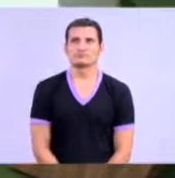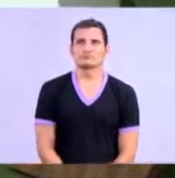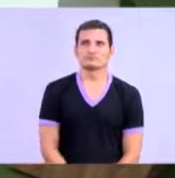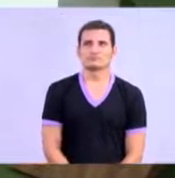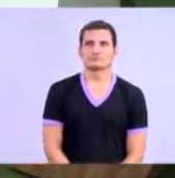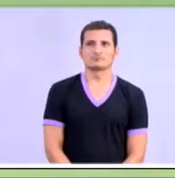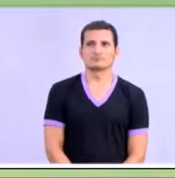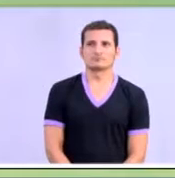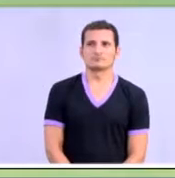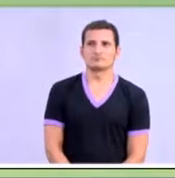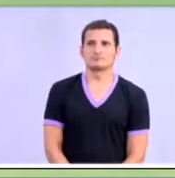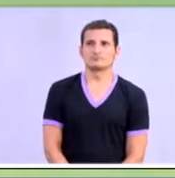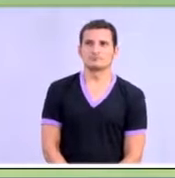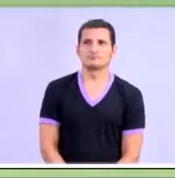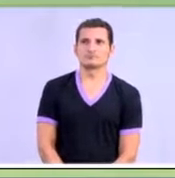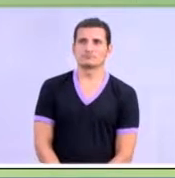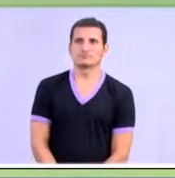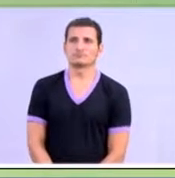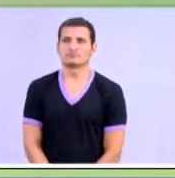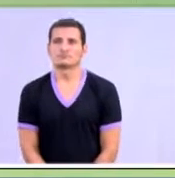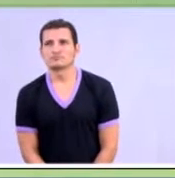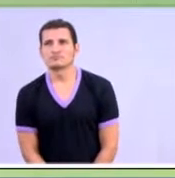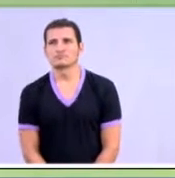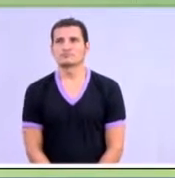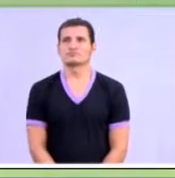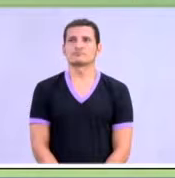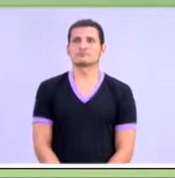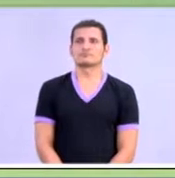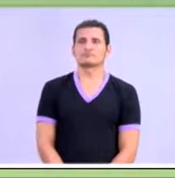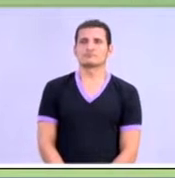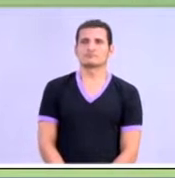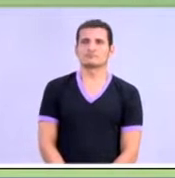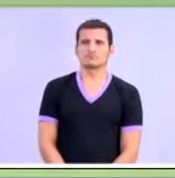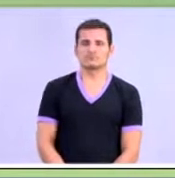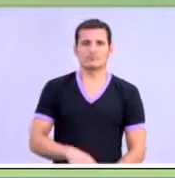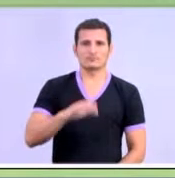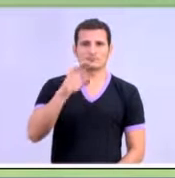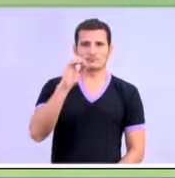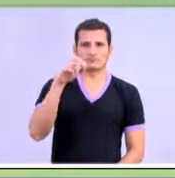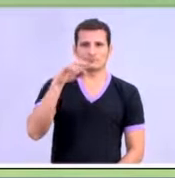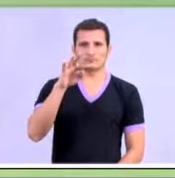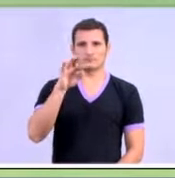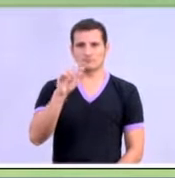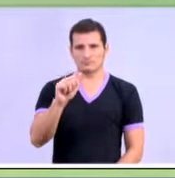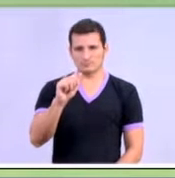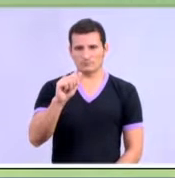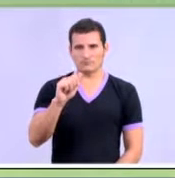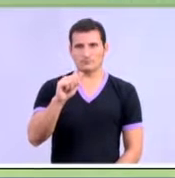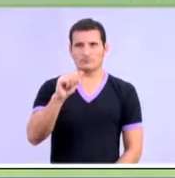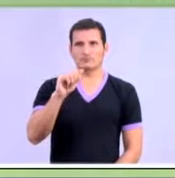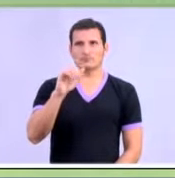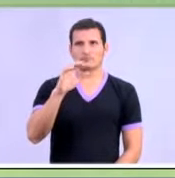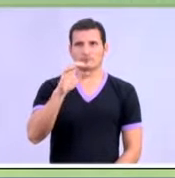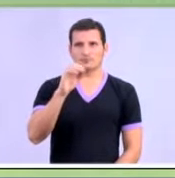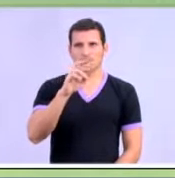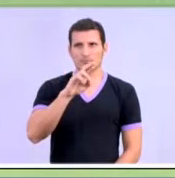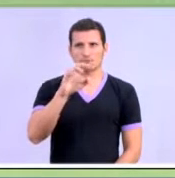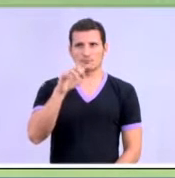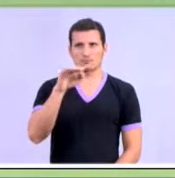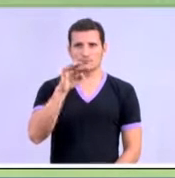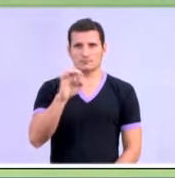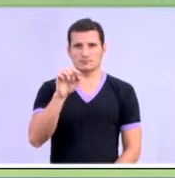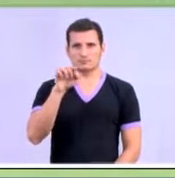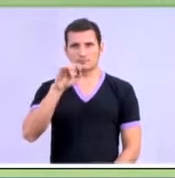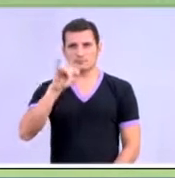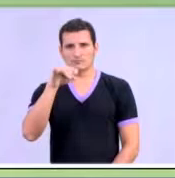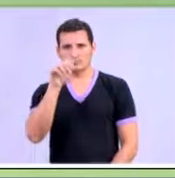Olha aqui, gente, vamos definir então a classe conta corrente. Conta corrente.java. Está aqui a nossa classe conta